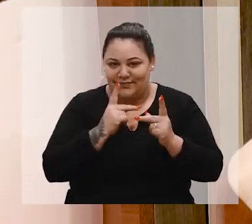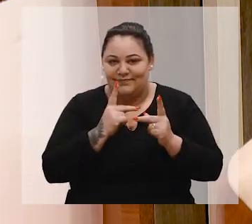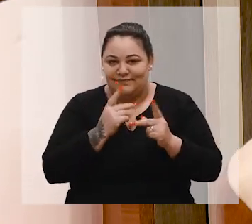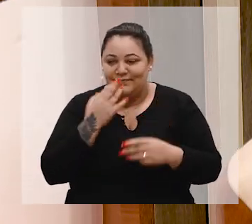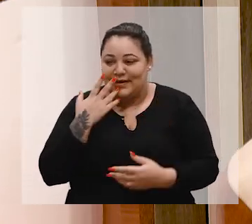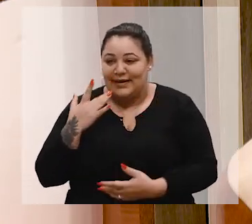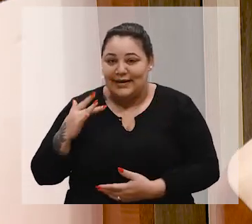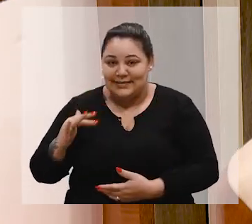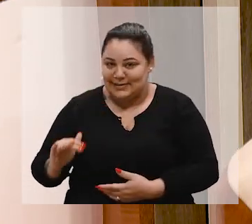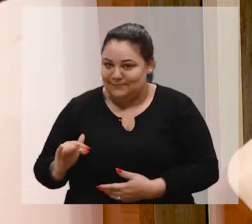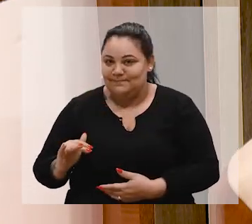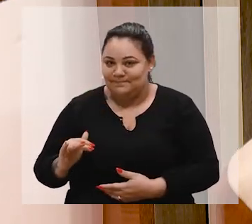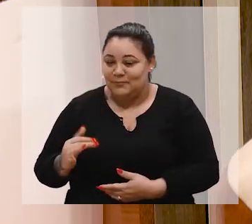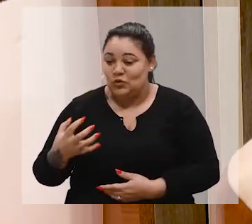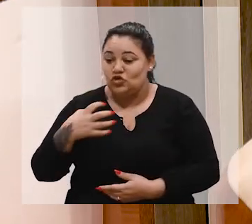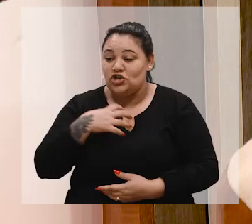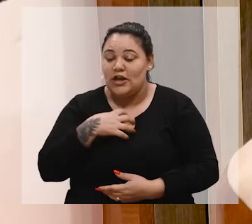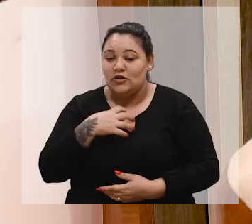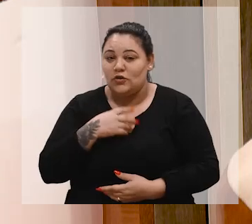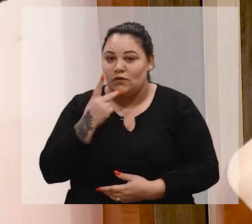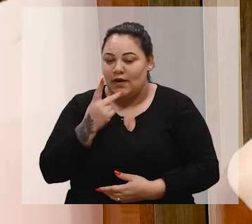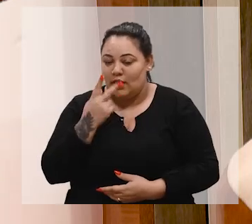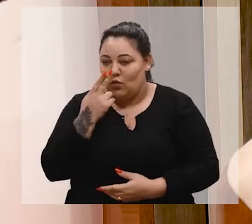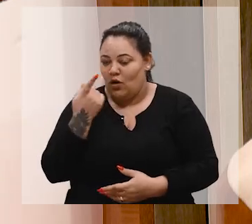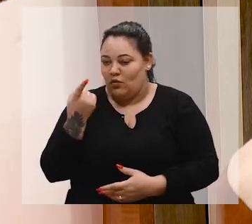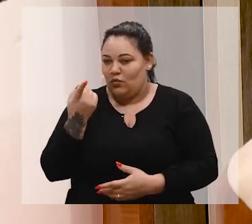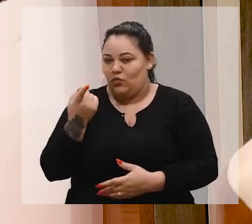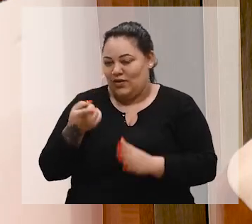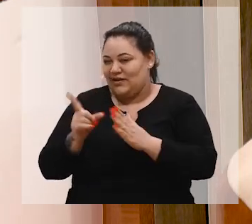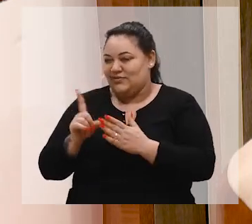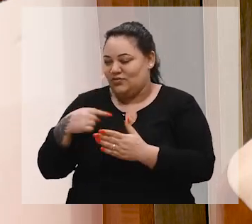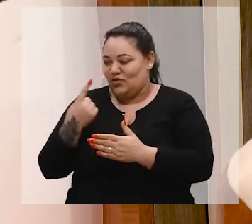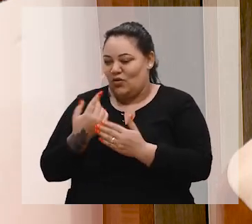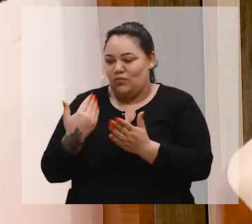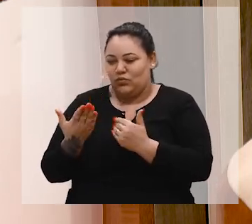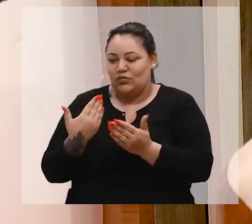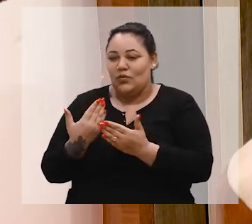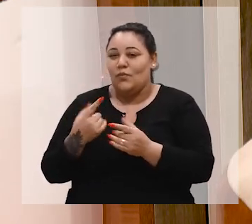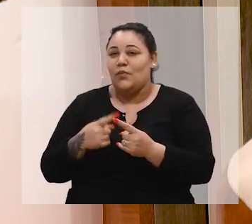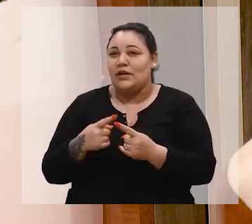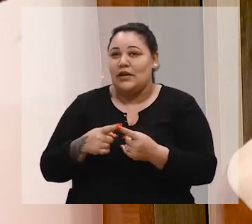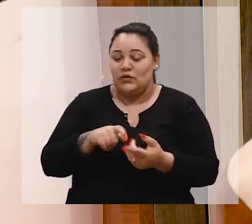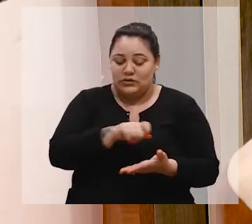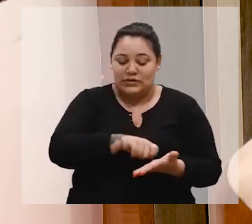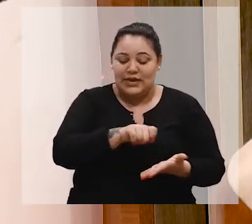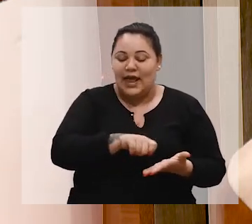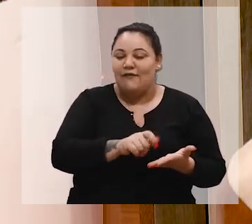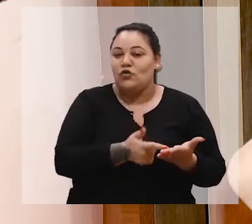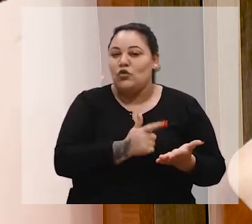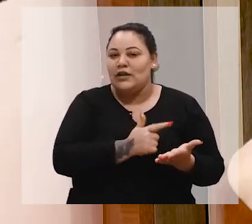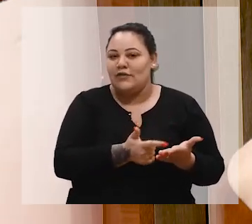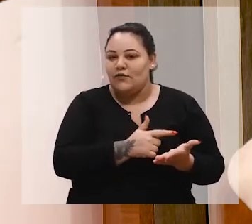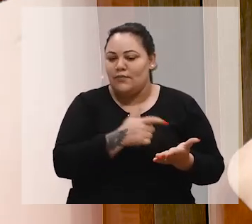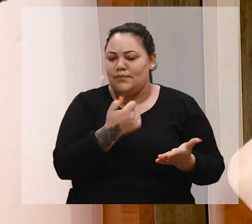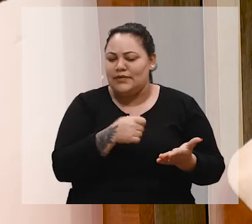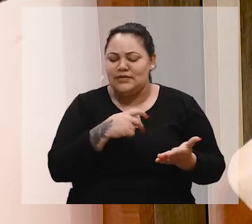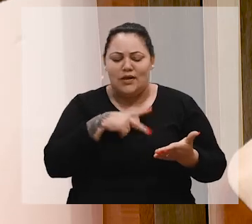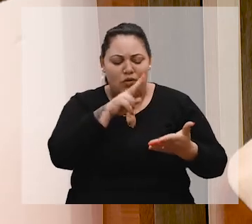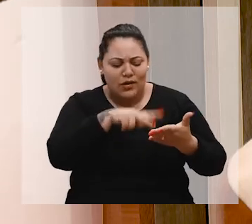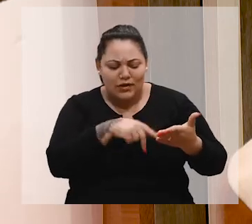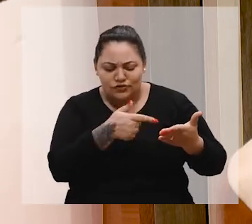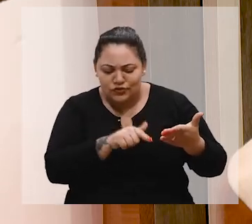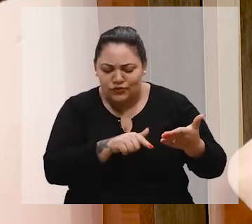para a criança, assim como a gente estava conversando antes, o que se escreve num livro, ele precisa passar por